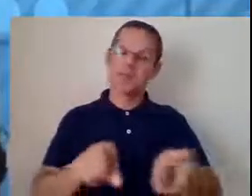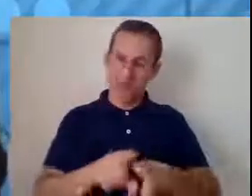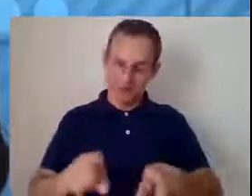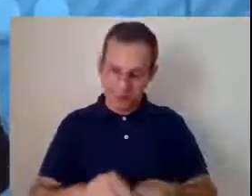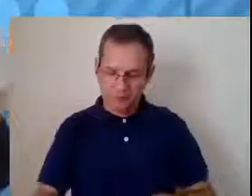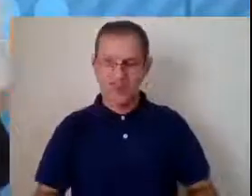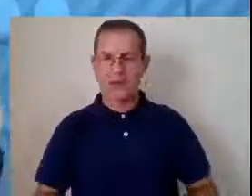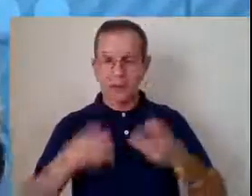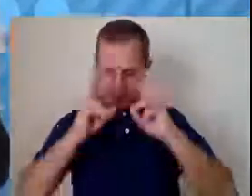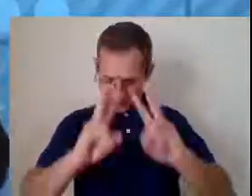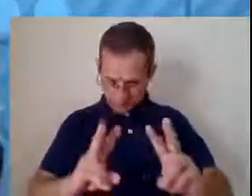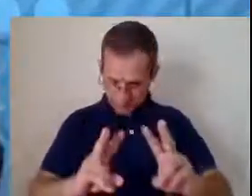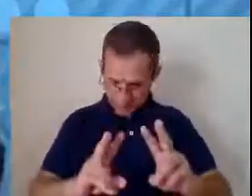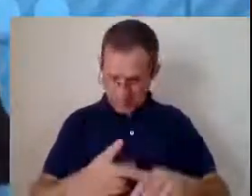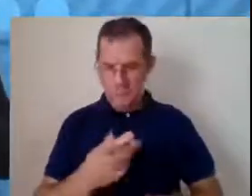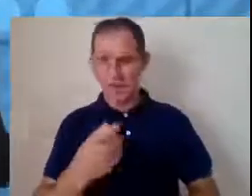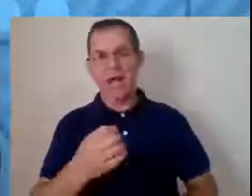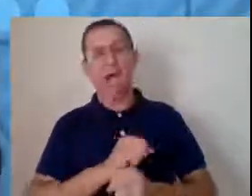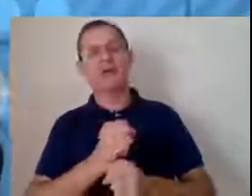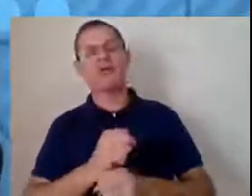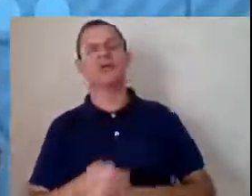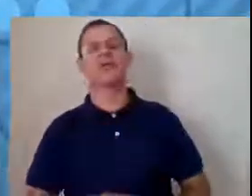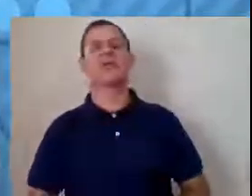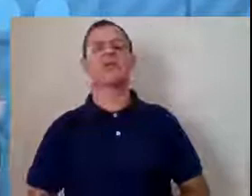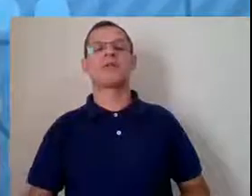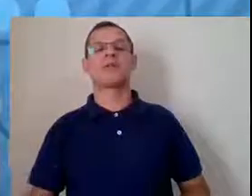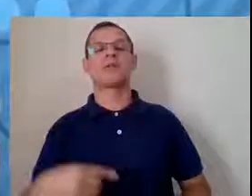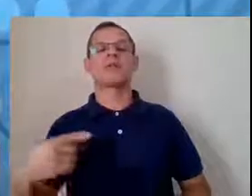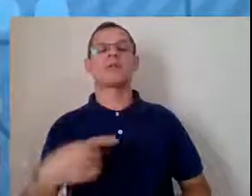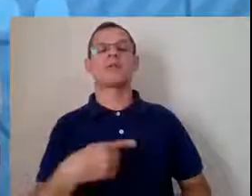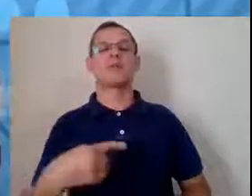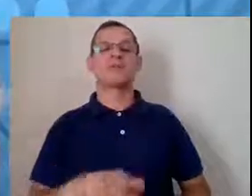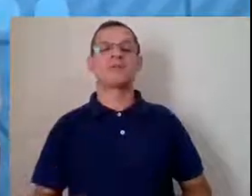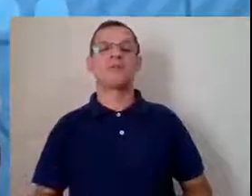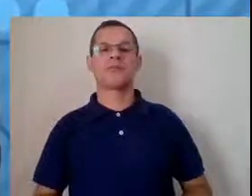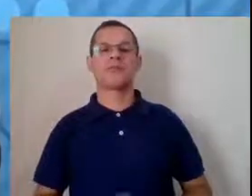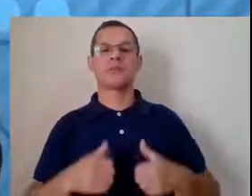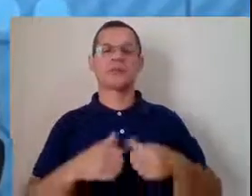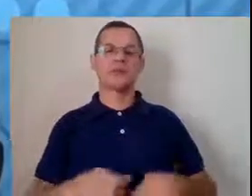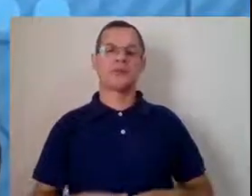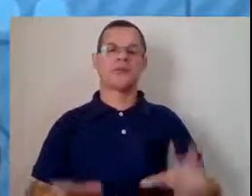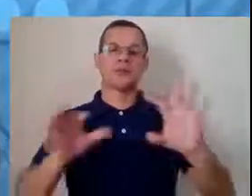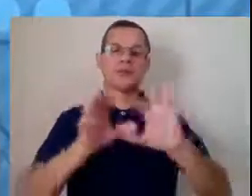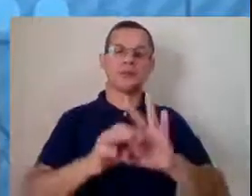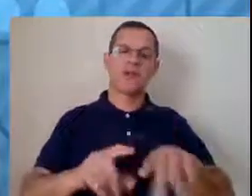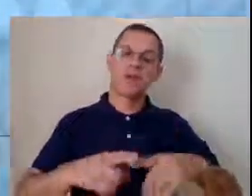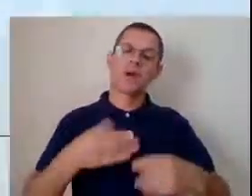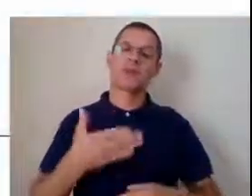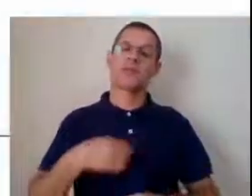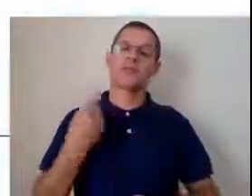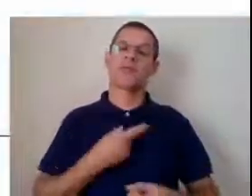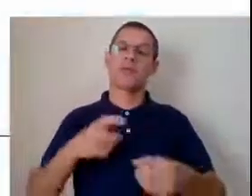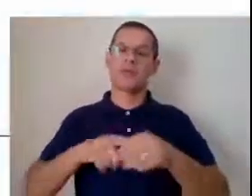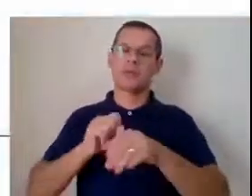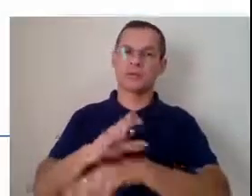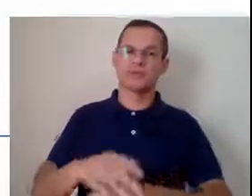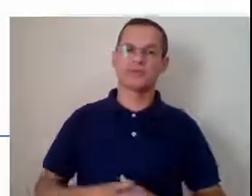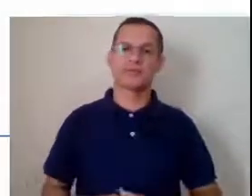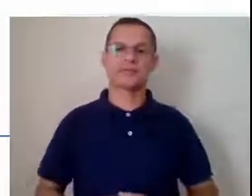daí ver a cada ano quanto que diminuíram esses relacionamentos. Então, vamos voltar ao